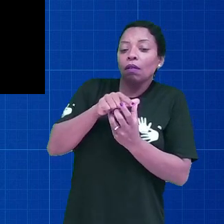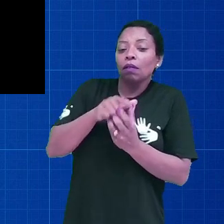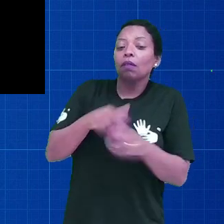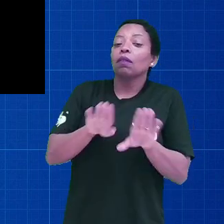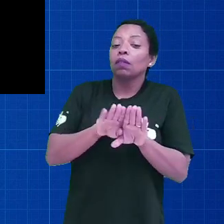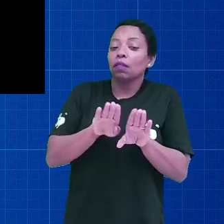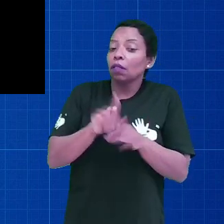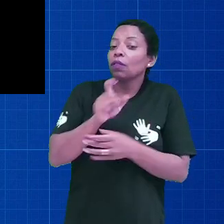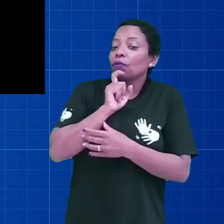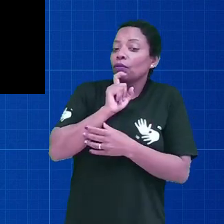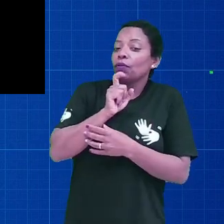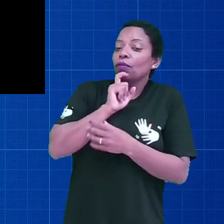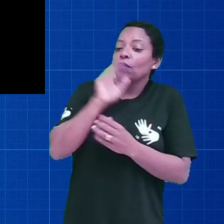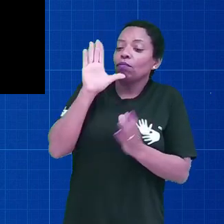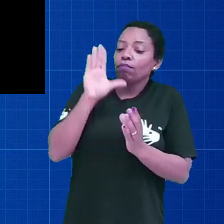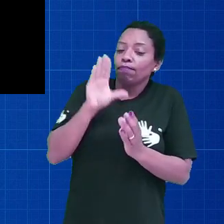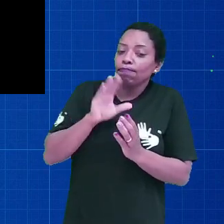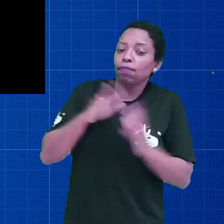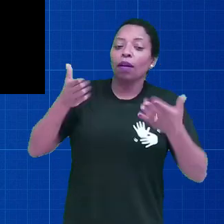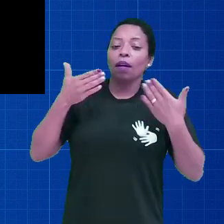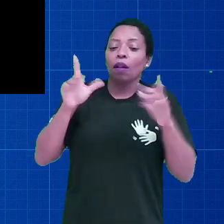redução de temperatura.